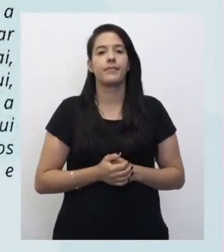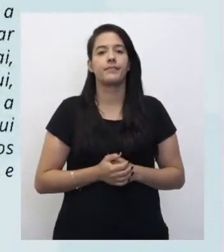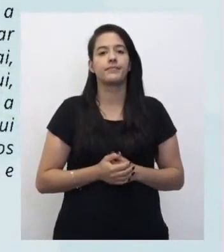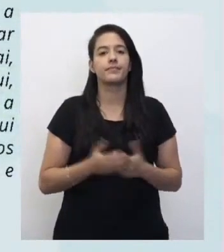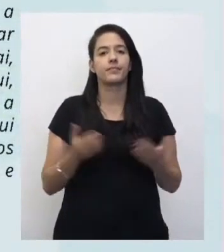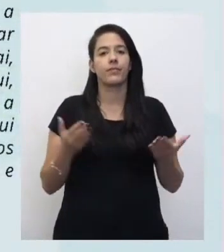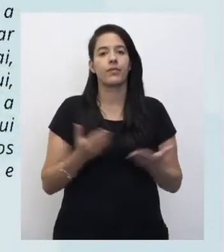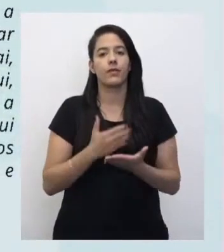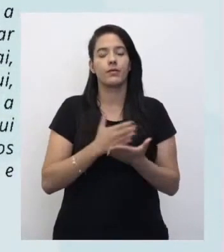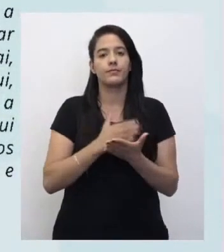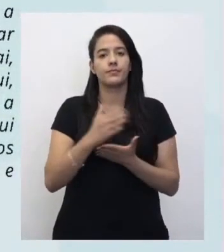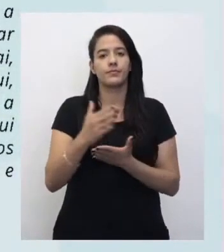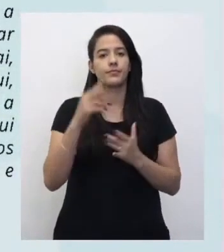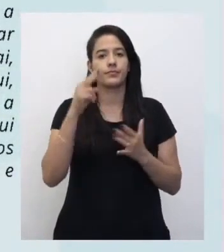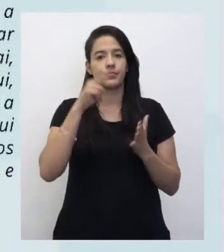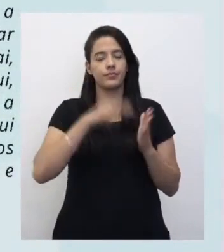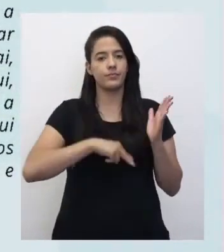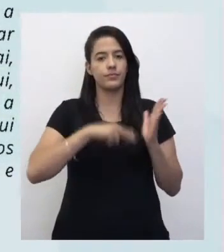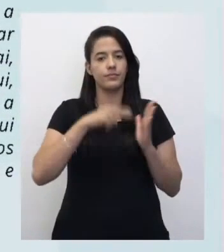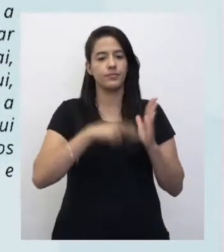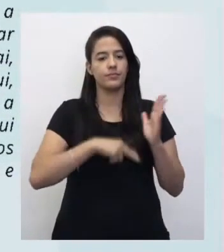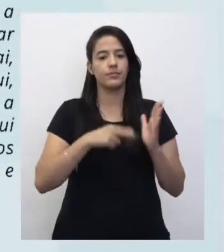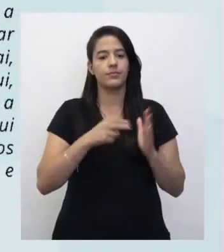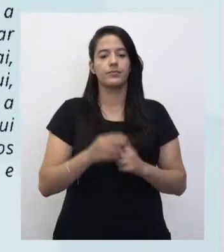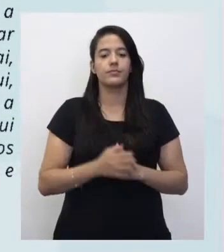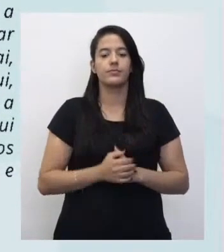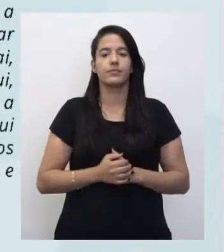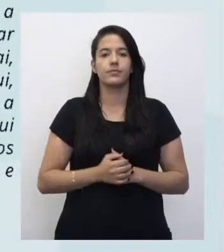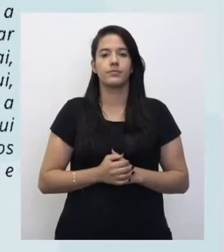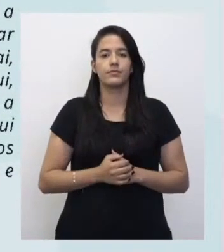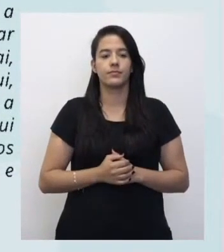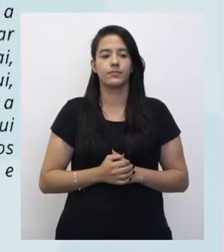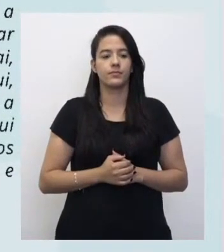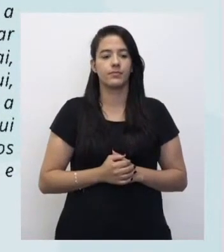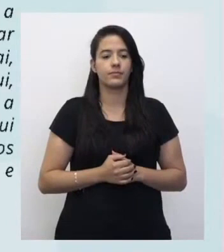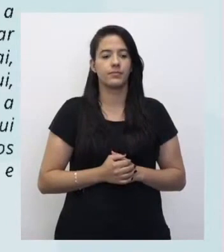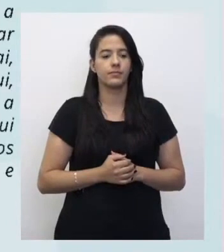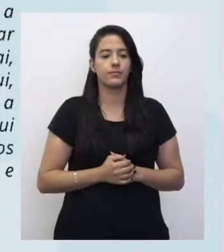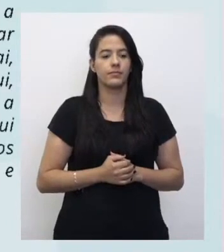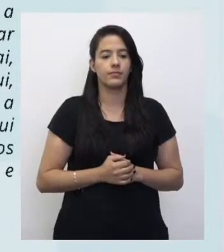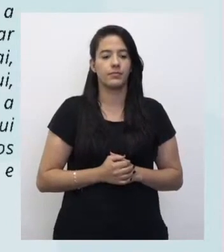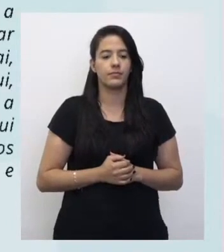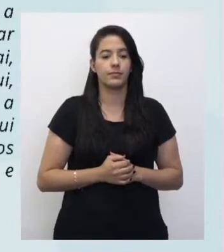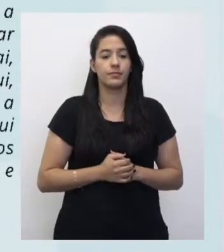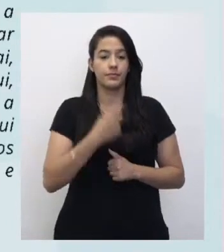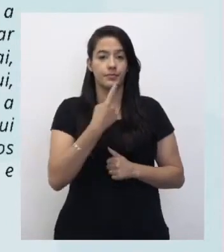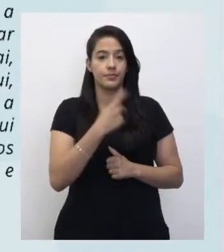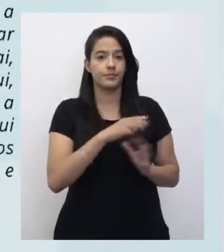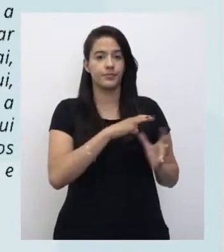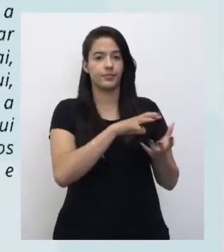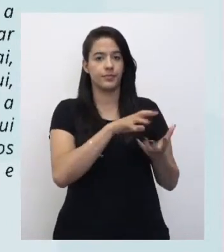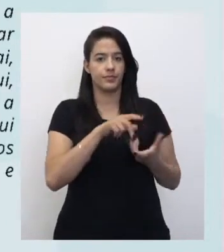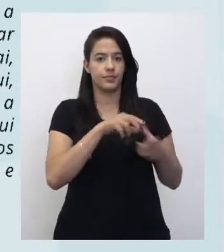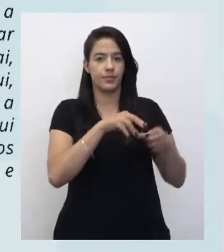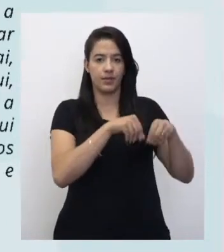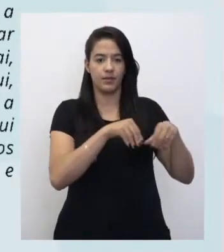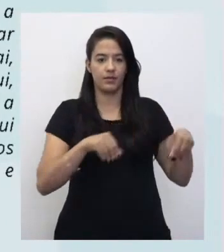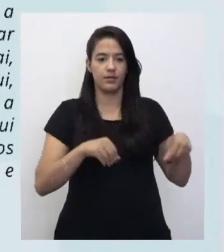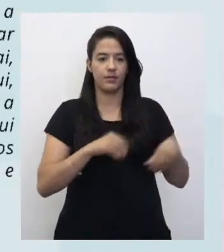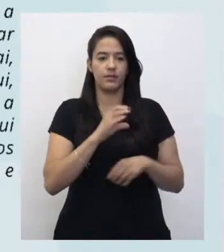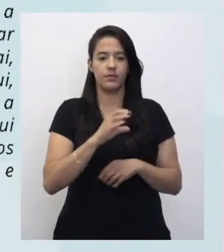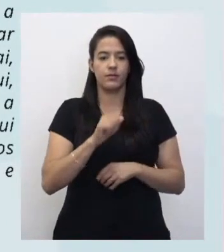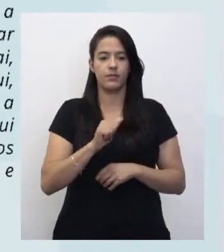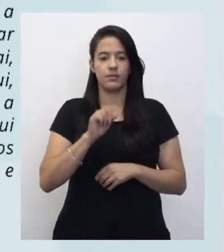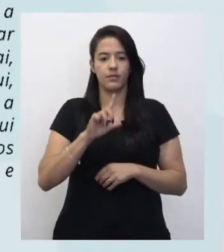começar a ler com vocês aí o nosso texto. Eu leio daqui, vocês leem daí. Desta terra de Calicut, que vai